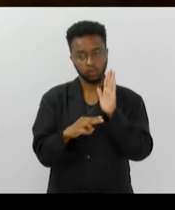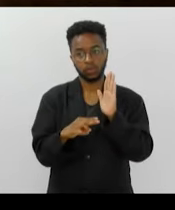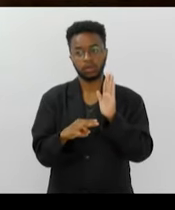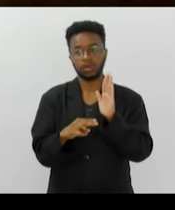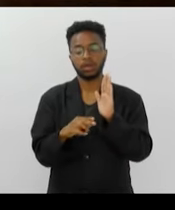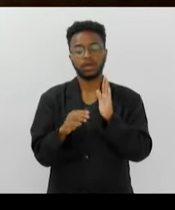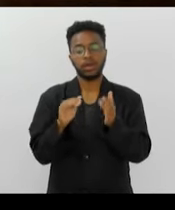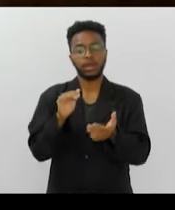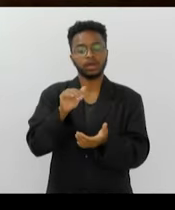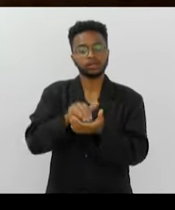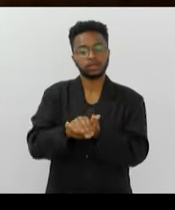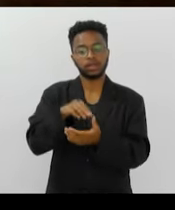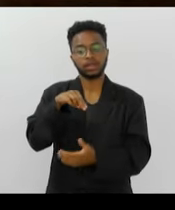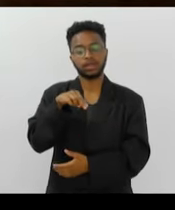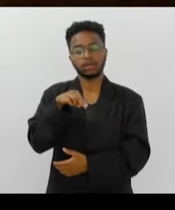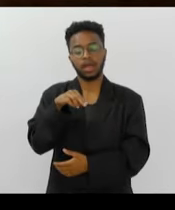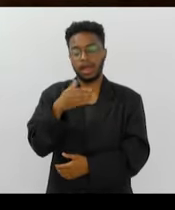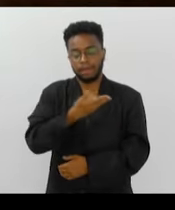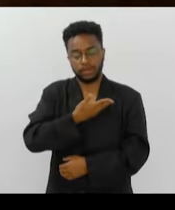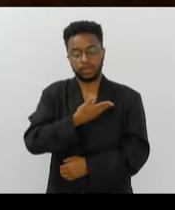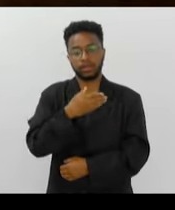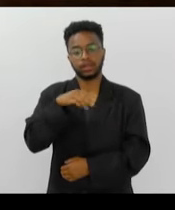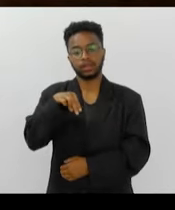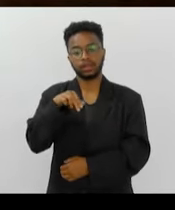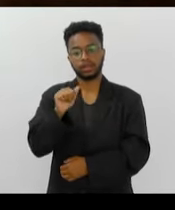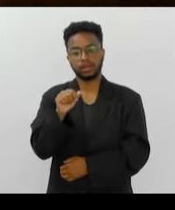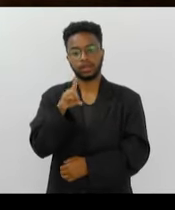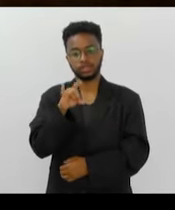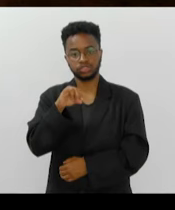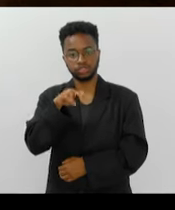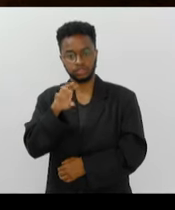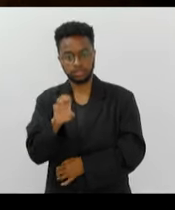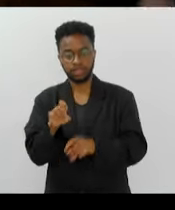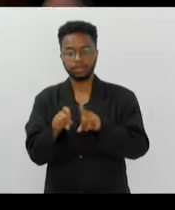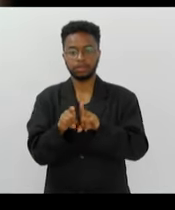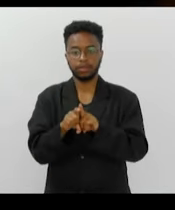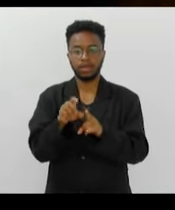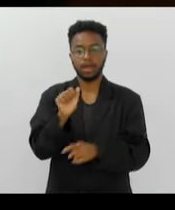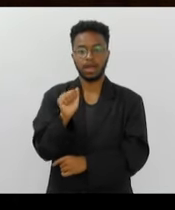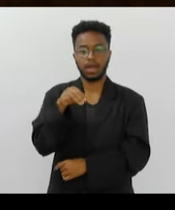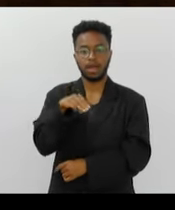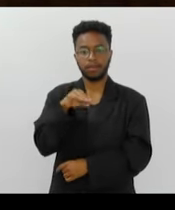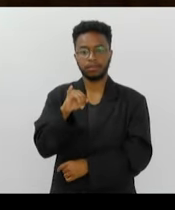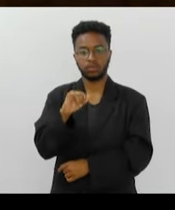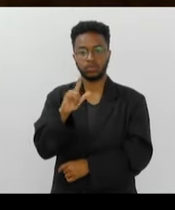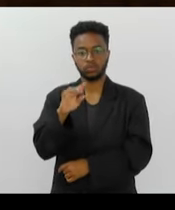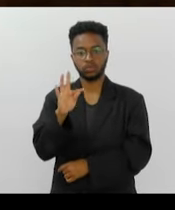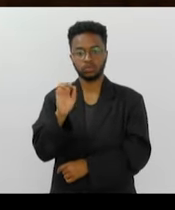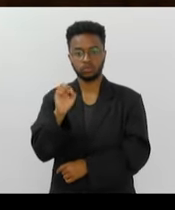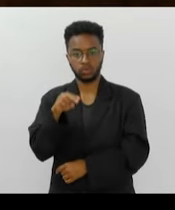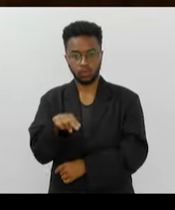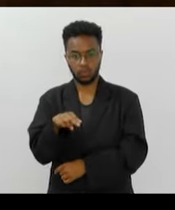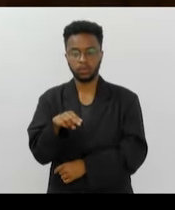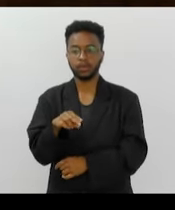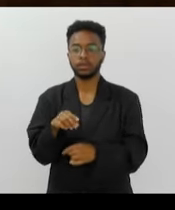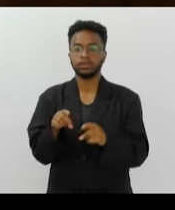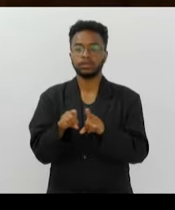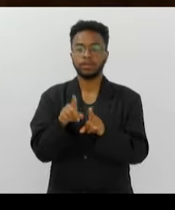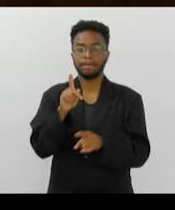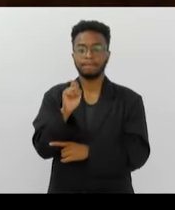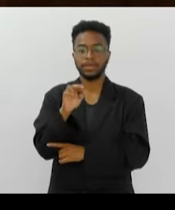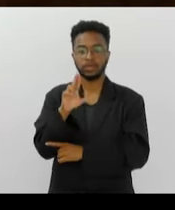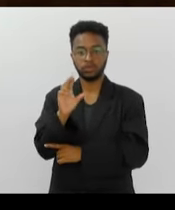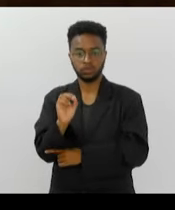Nadine Borges ao Dilton Pereira o nosso Pedro Tierra nosso